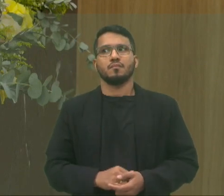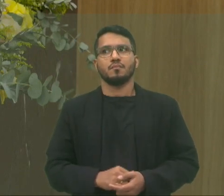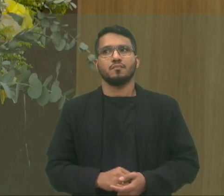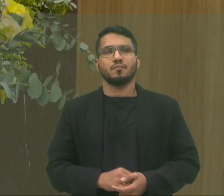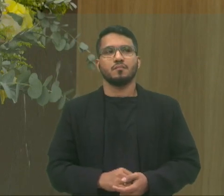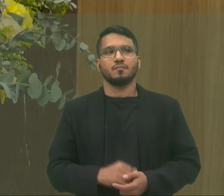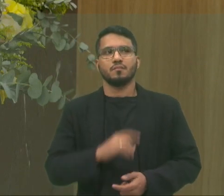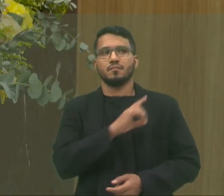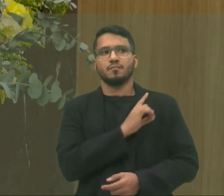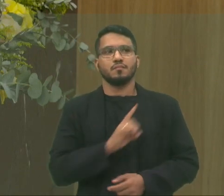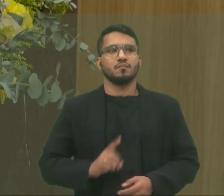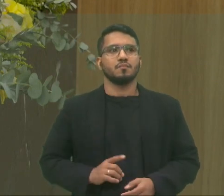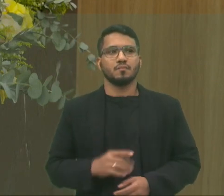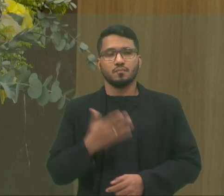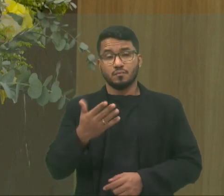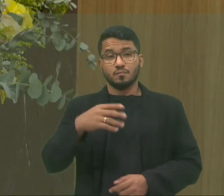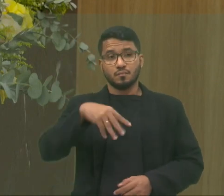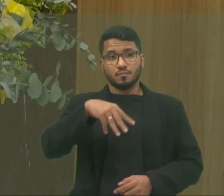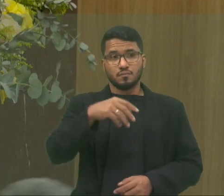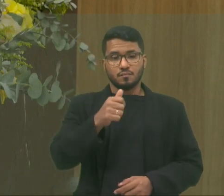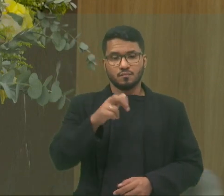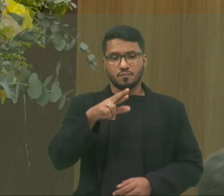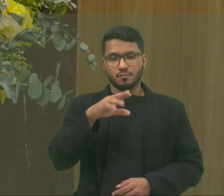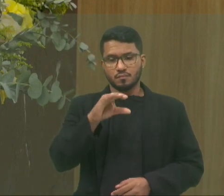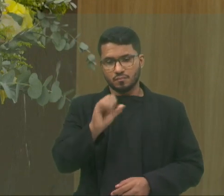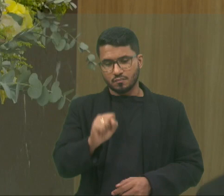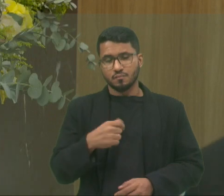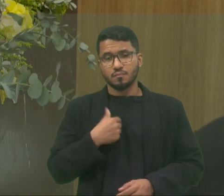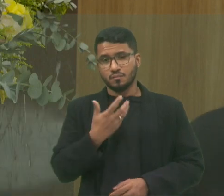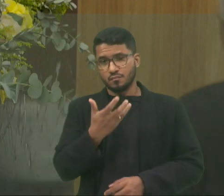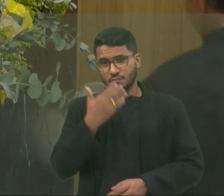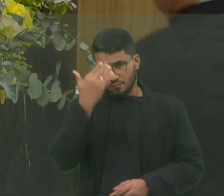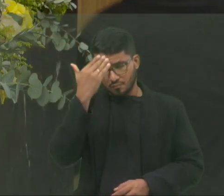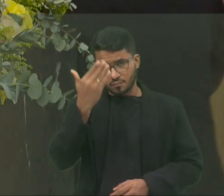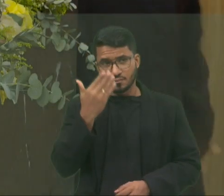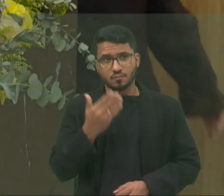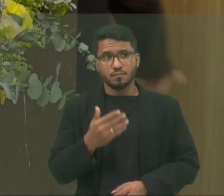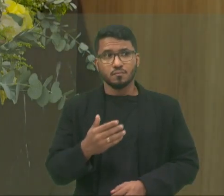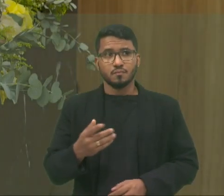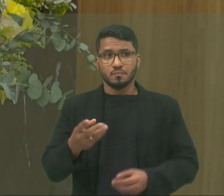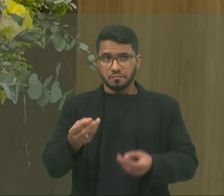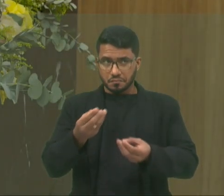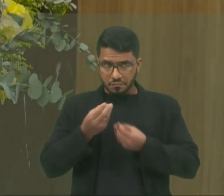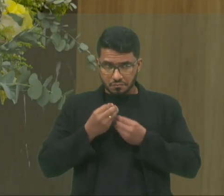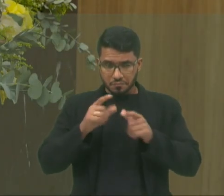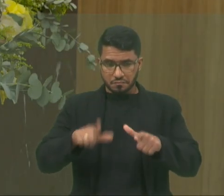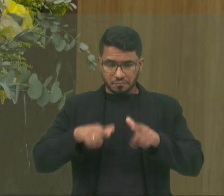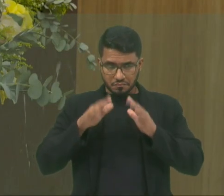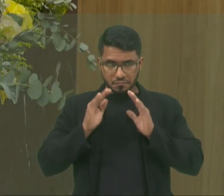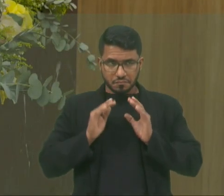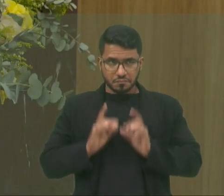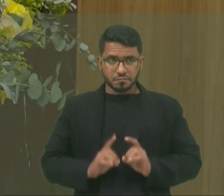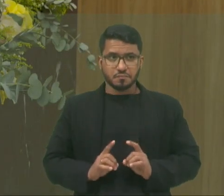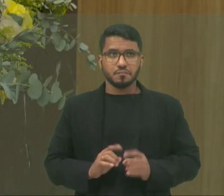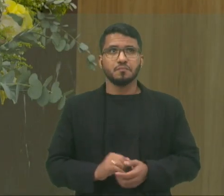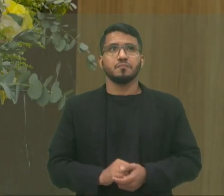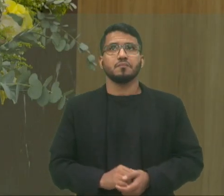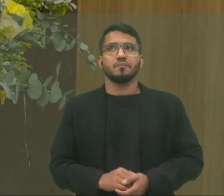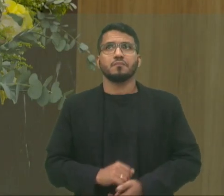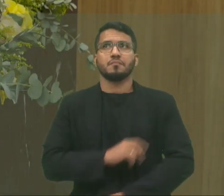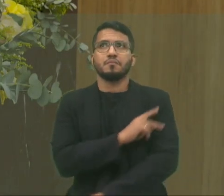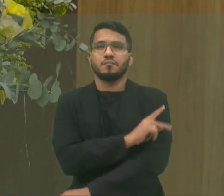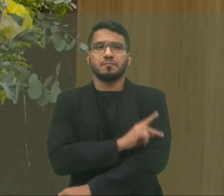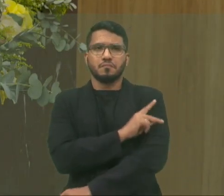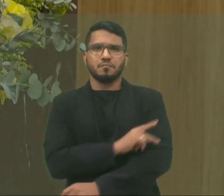Deputado Marcos Vinícius, quero agradecer de coração essa honraria, esse título de cidadão